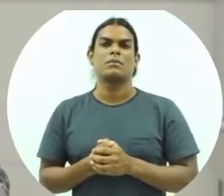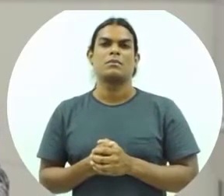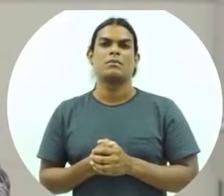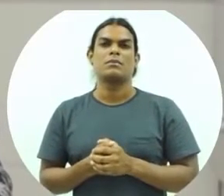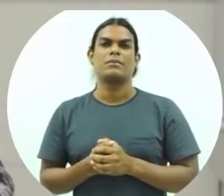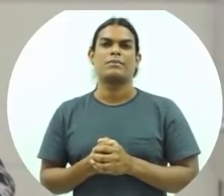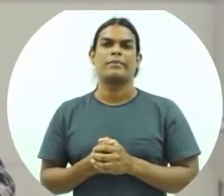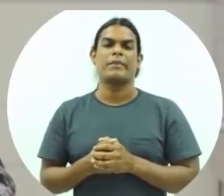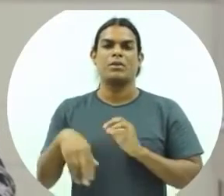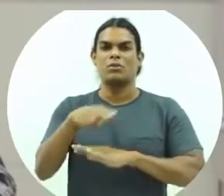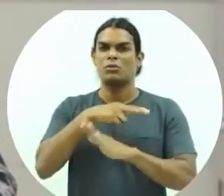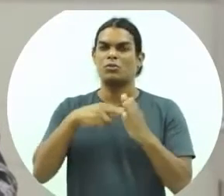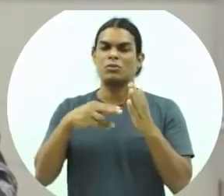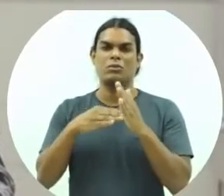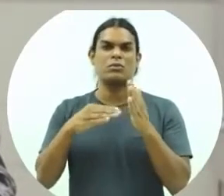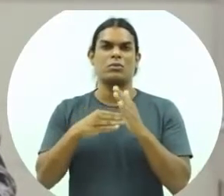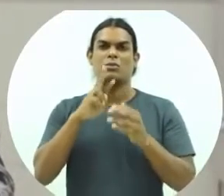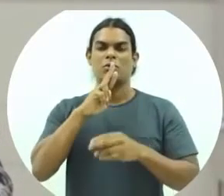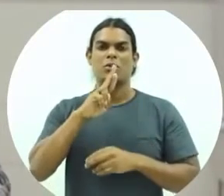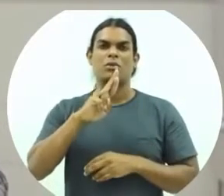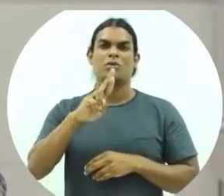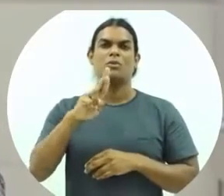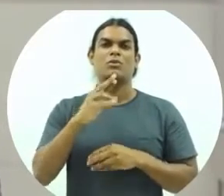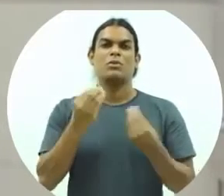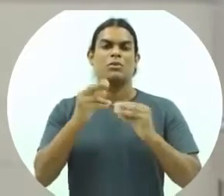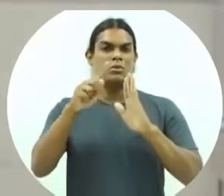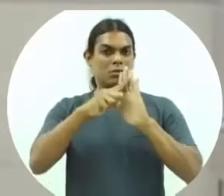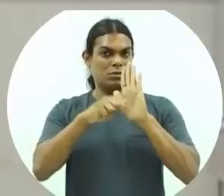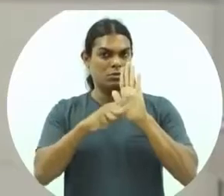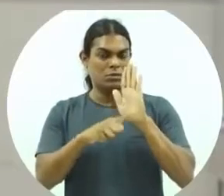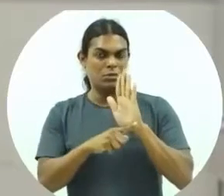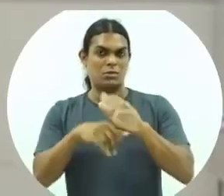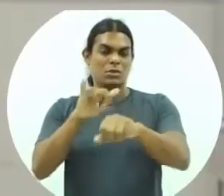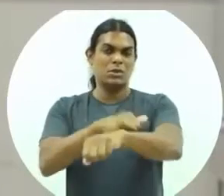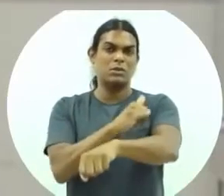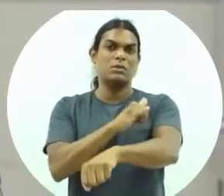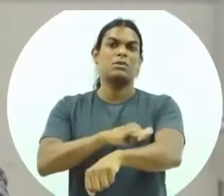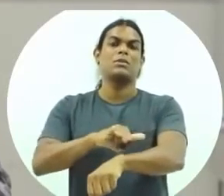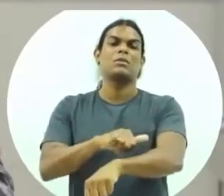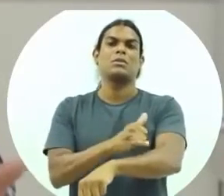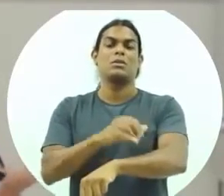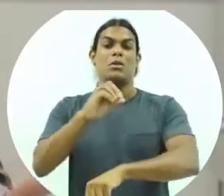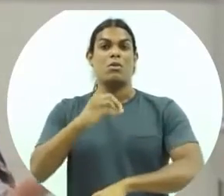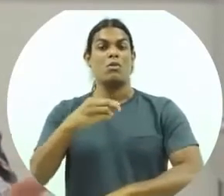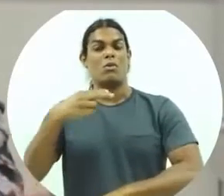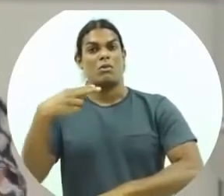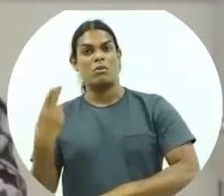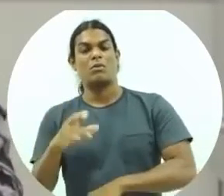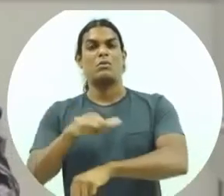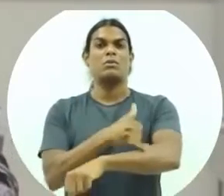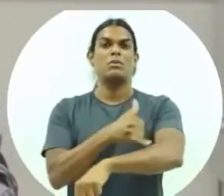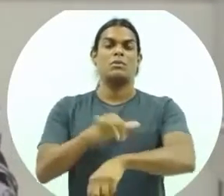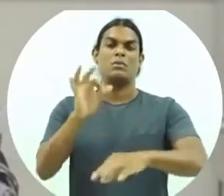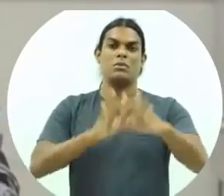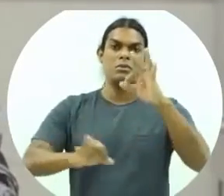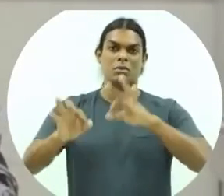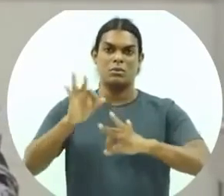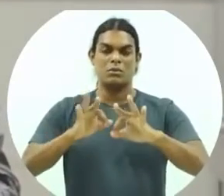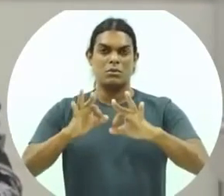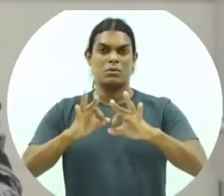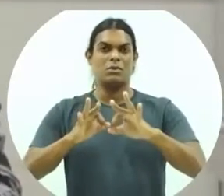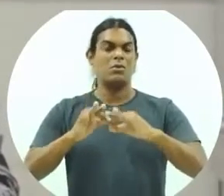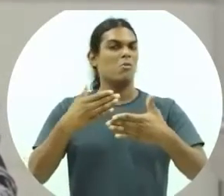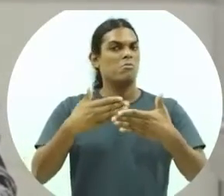dos resultados esperados, tendo como palco o planejamento estratégico ou a estratégia da